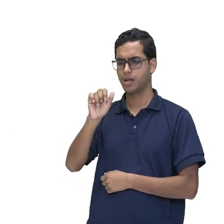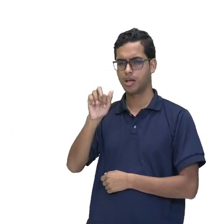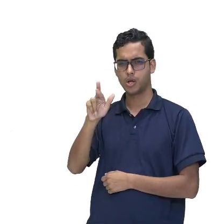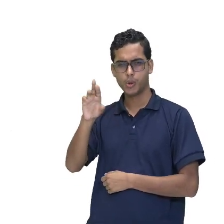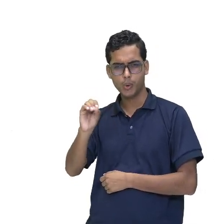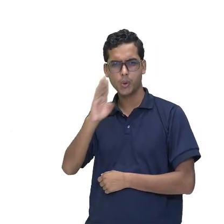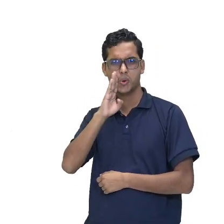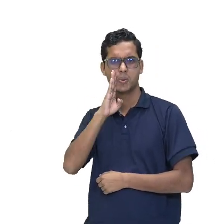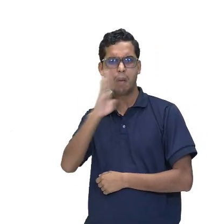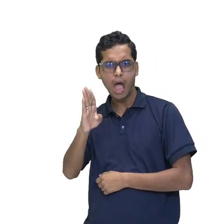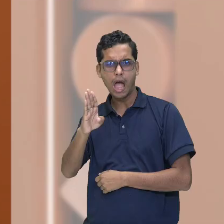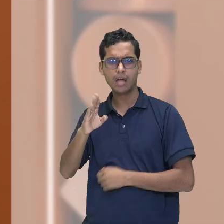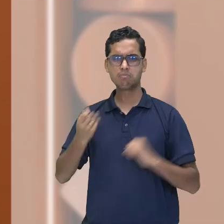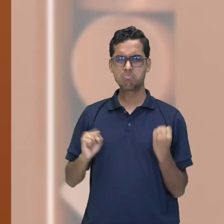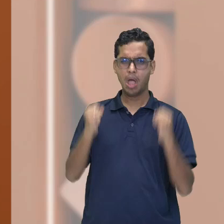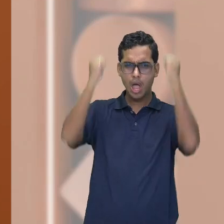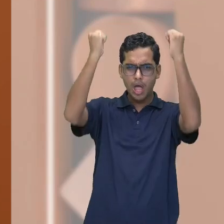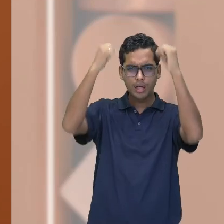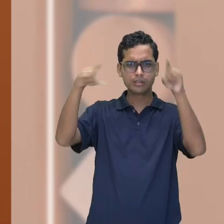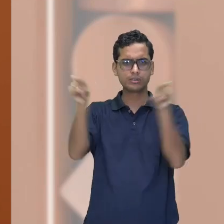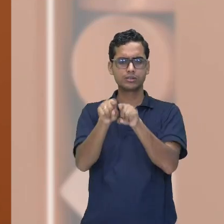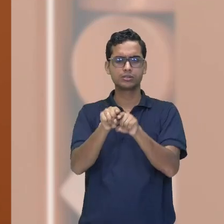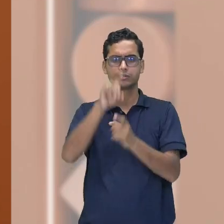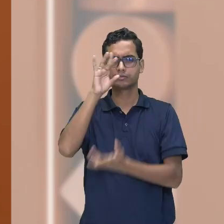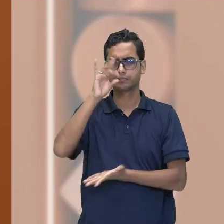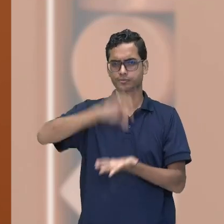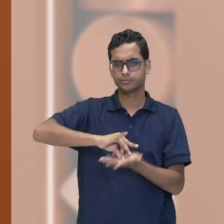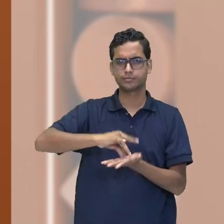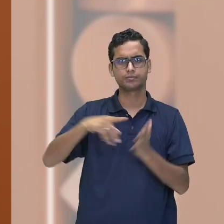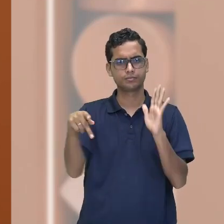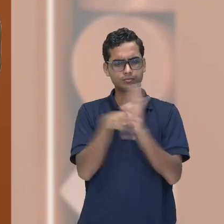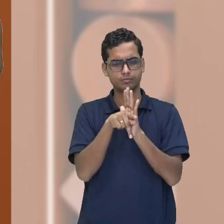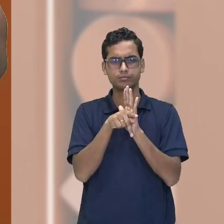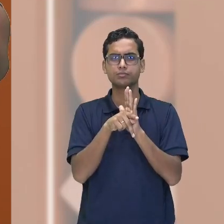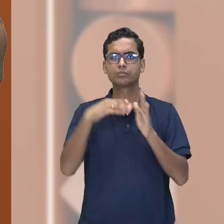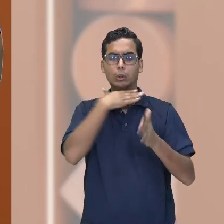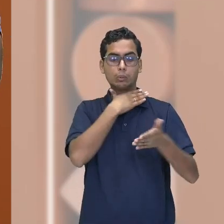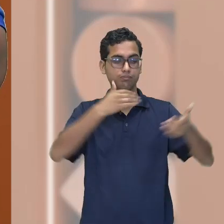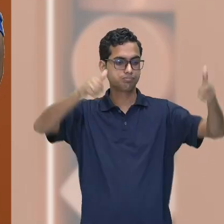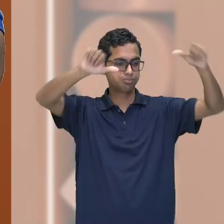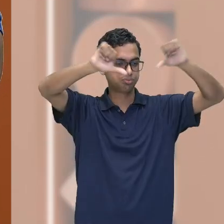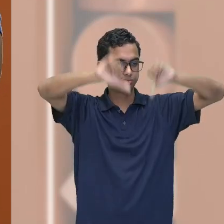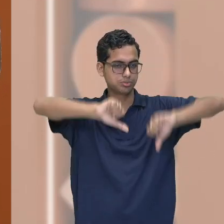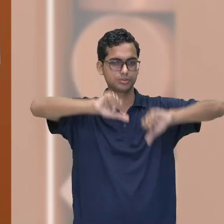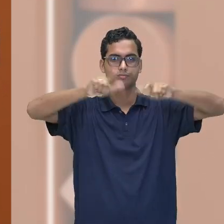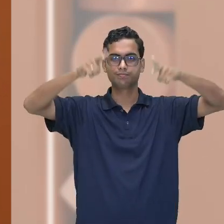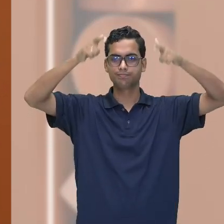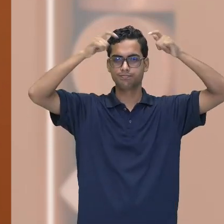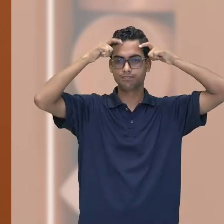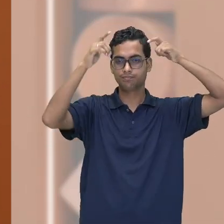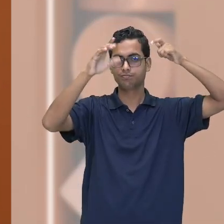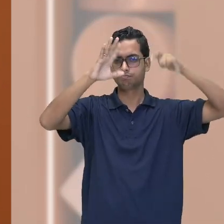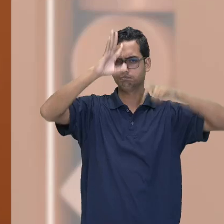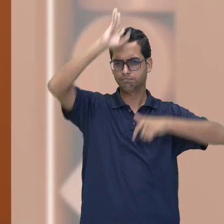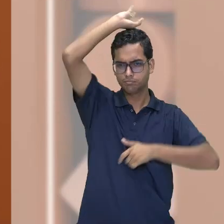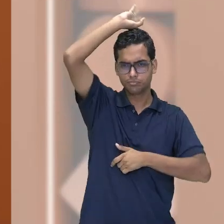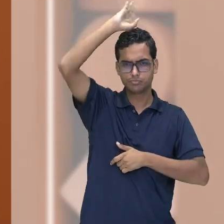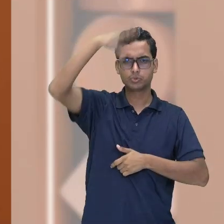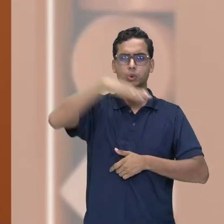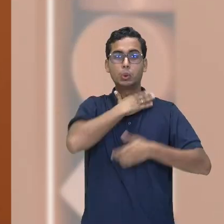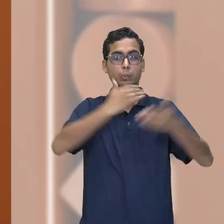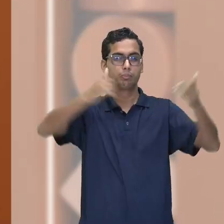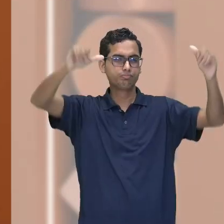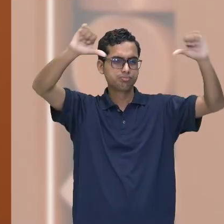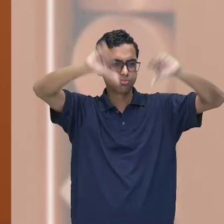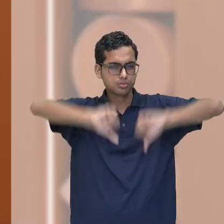Europa também, marcando o declínio, né, desse período. Então, quando o Império Romano cai, finalizando a Idade Média, nós vamos ter o